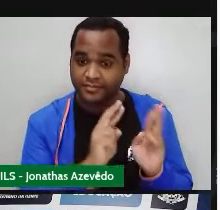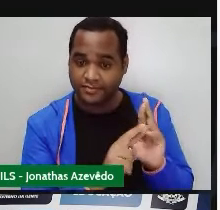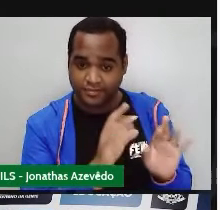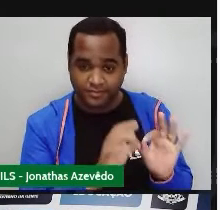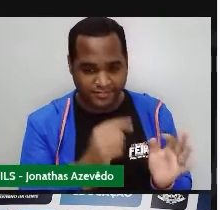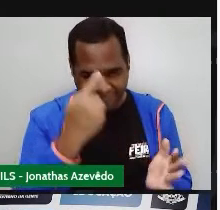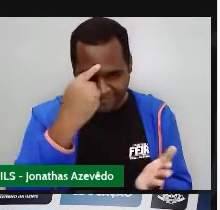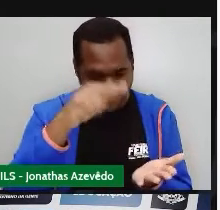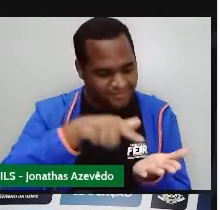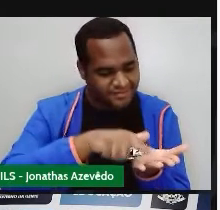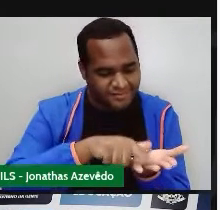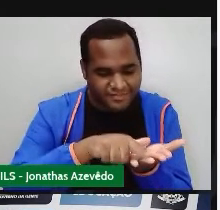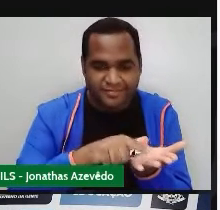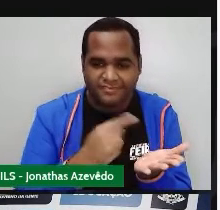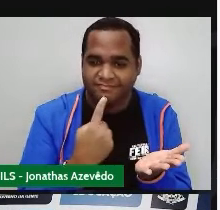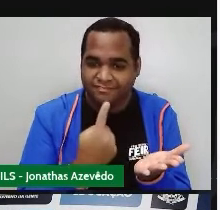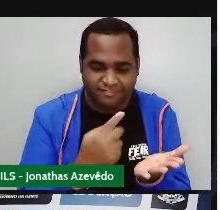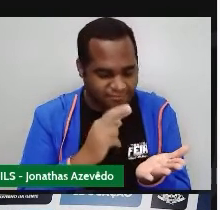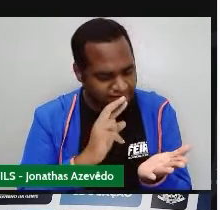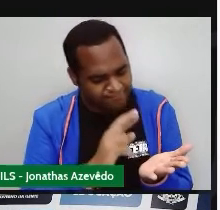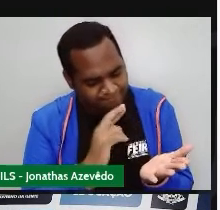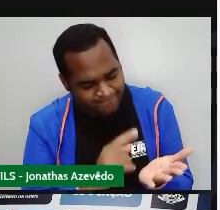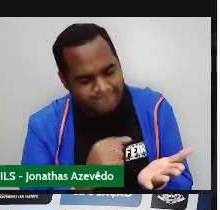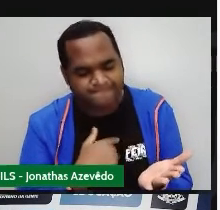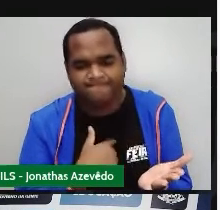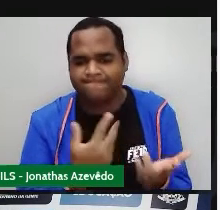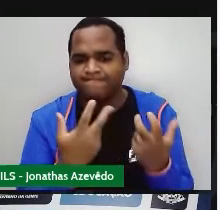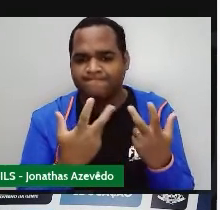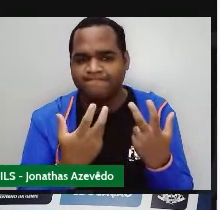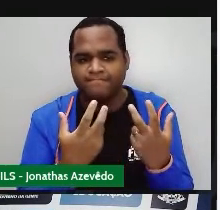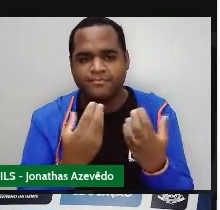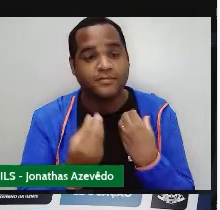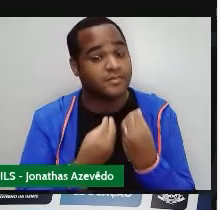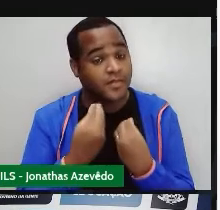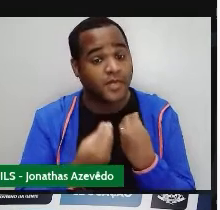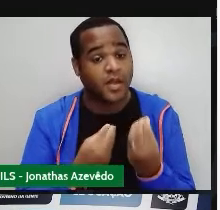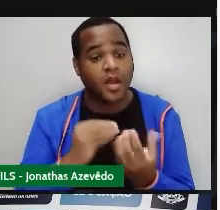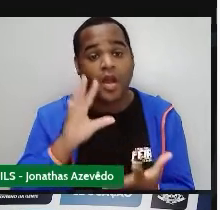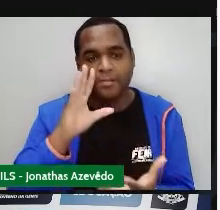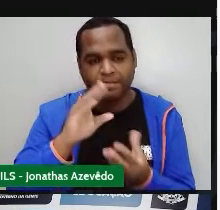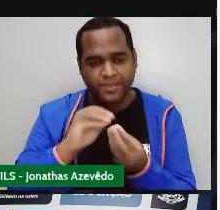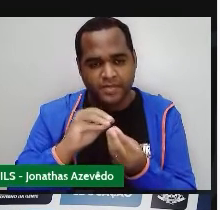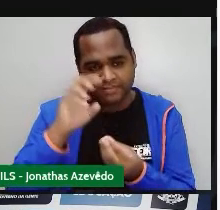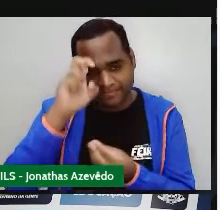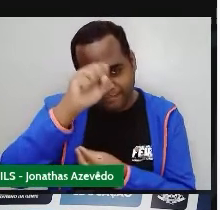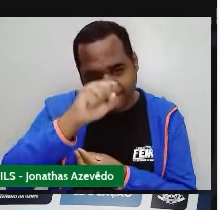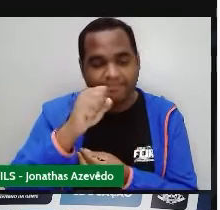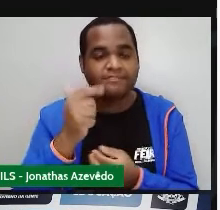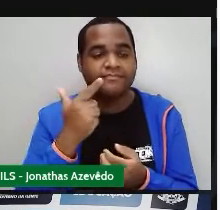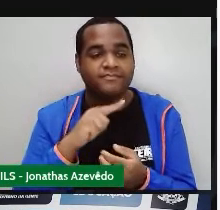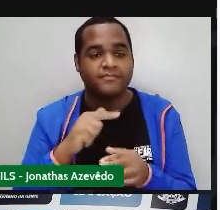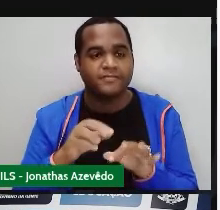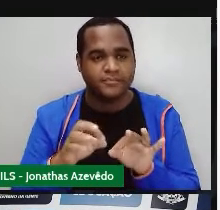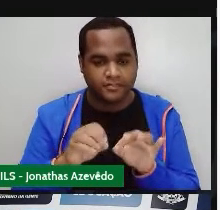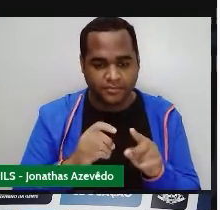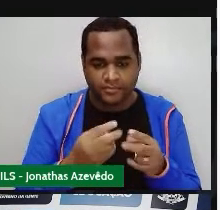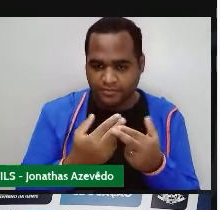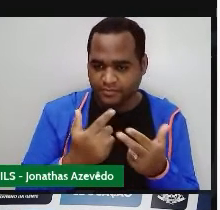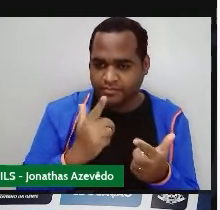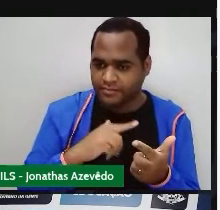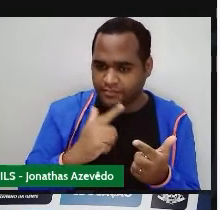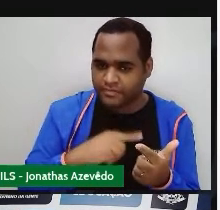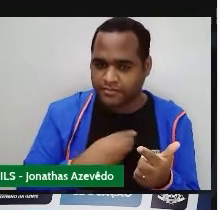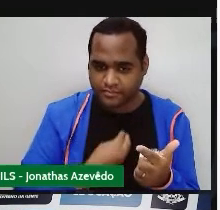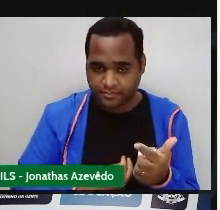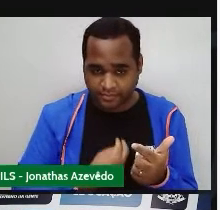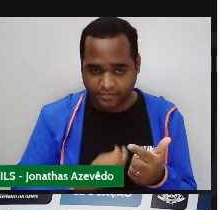registrando o que você consegue perceber certo para que você de fato consiga aprender como se resolve um problema e resolver